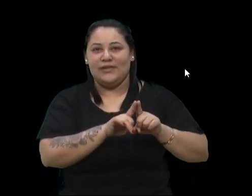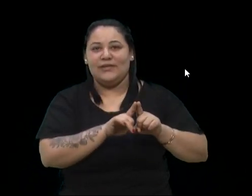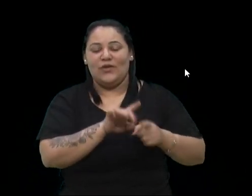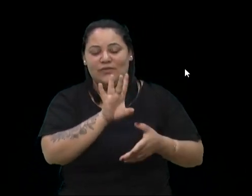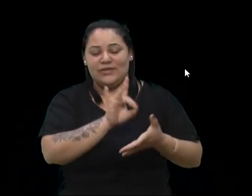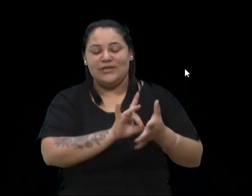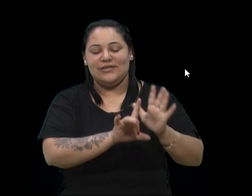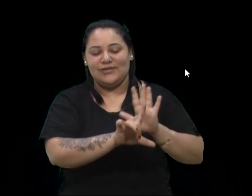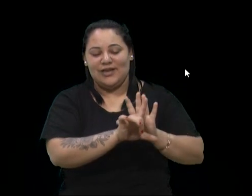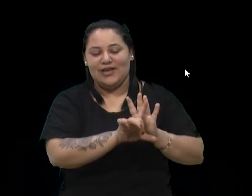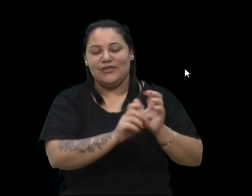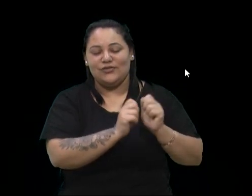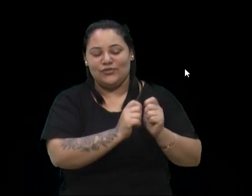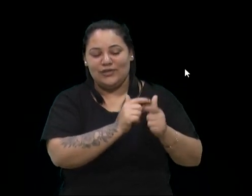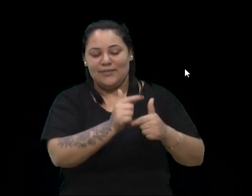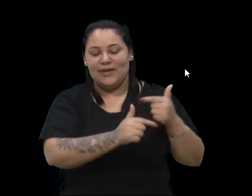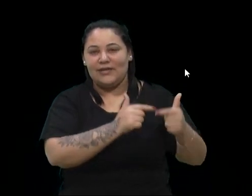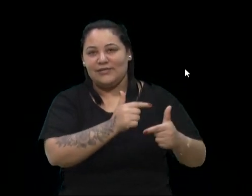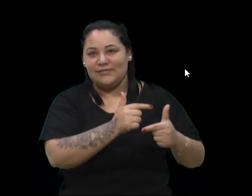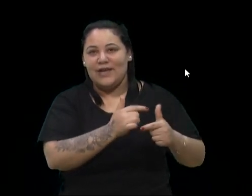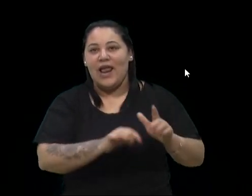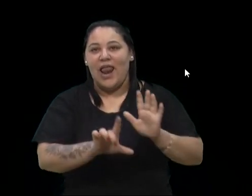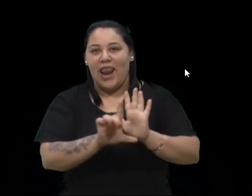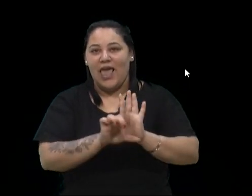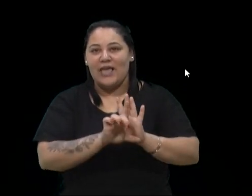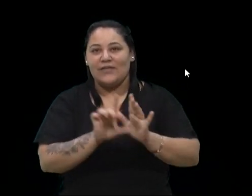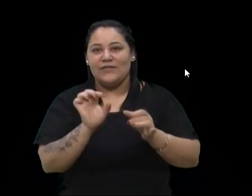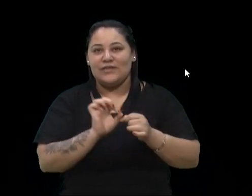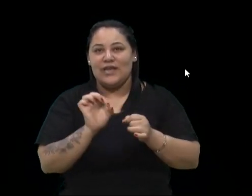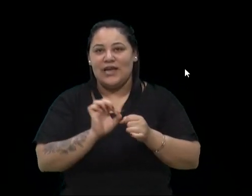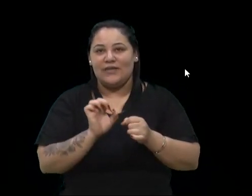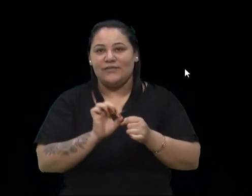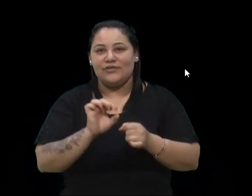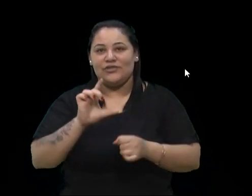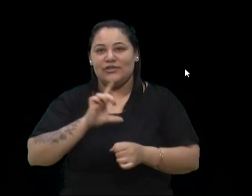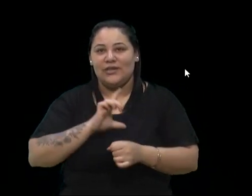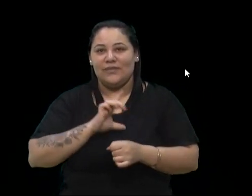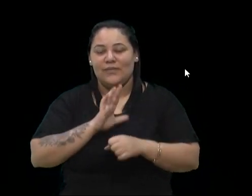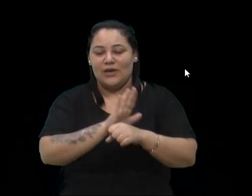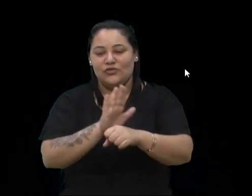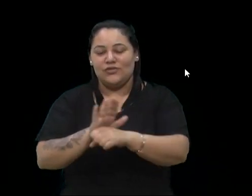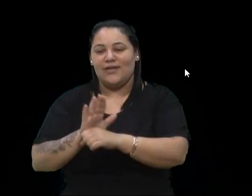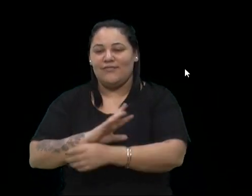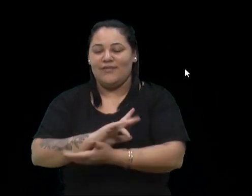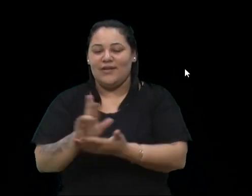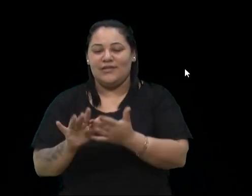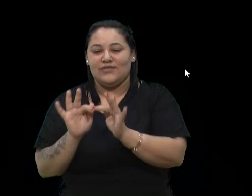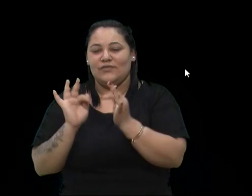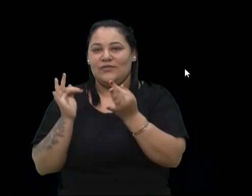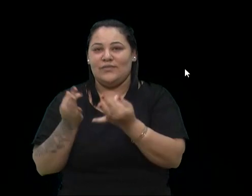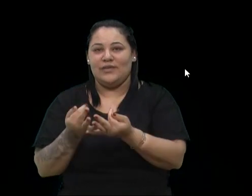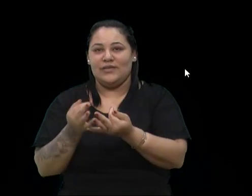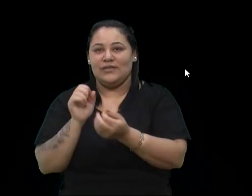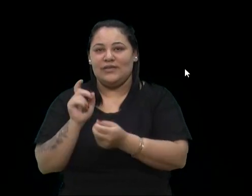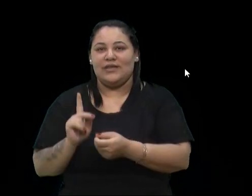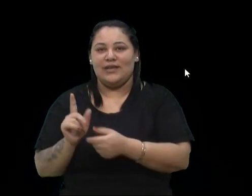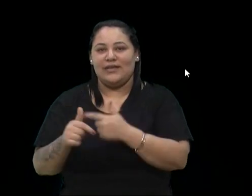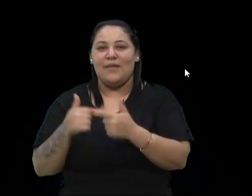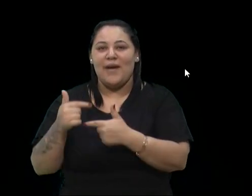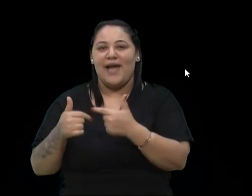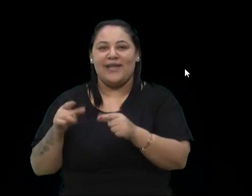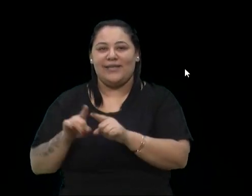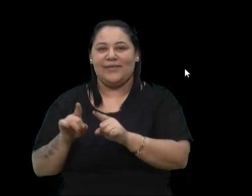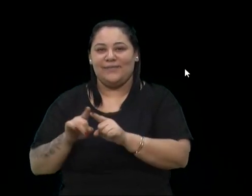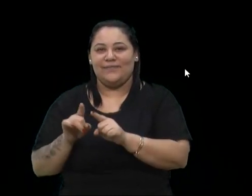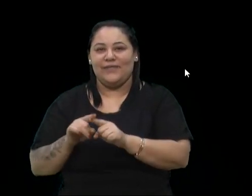leis que fizeram a gente estar aqui nesta casa hoje para beneficiar as famílias, para beneficiar quem trabalha. E é assim que a